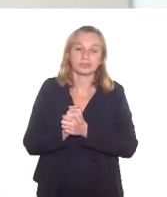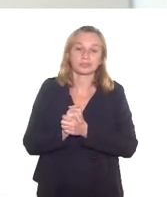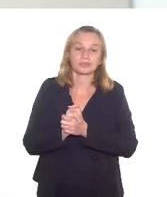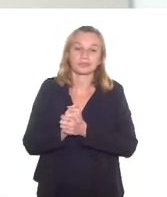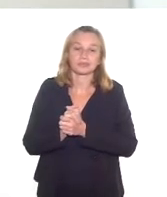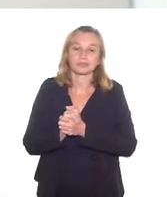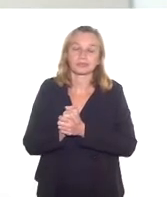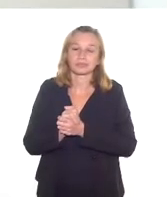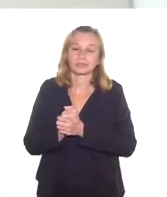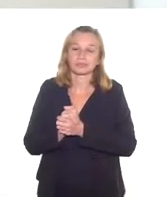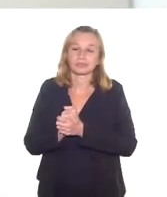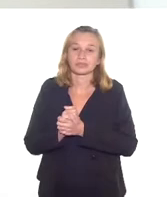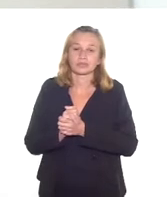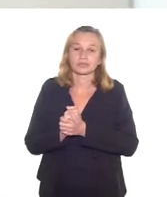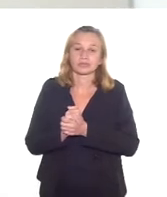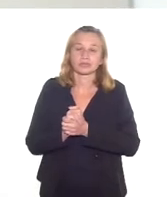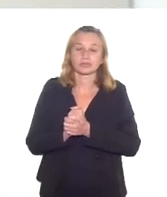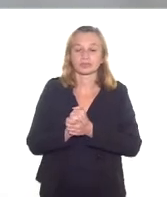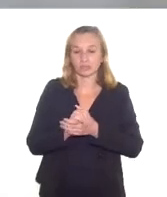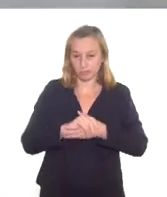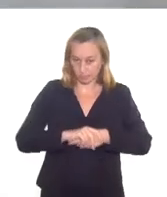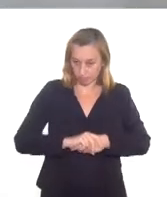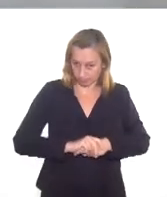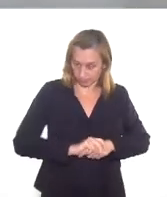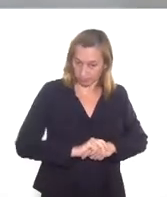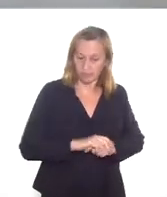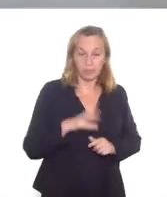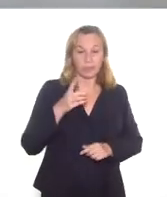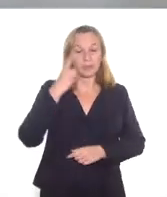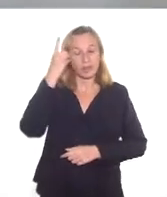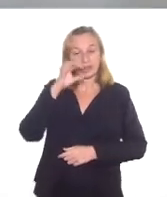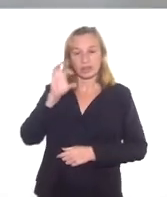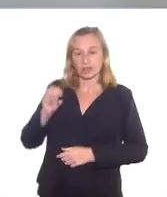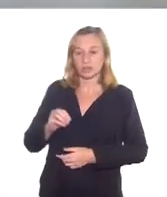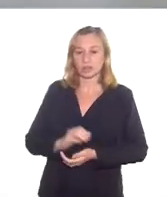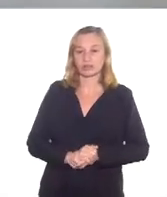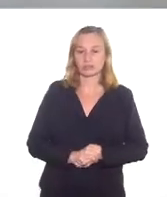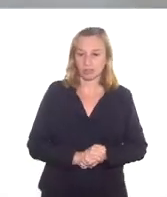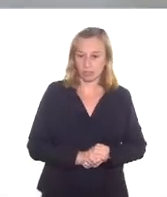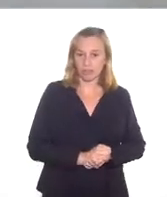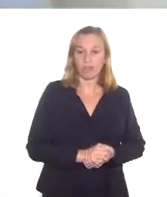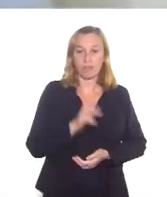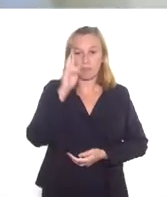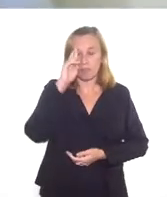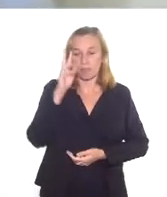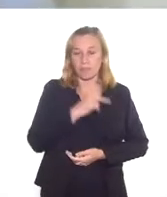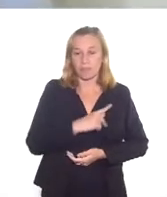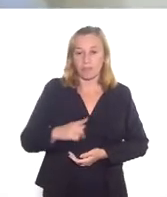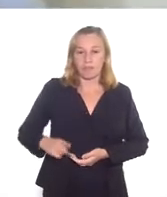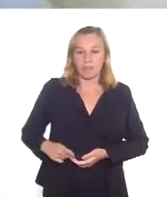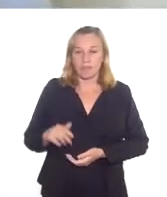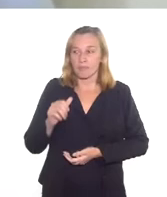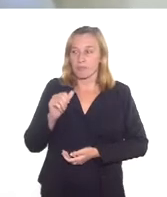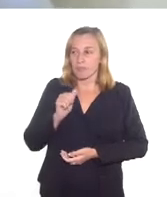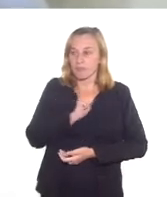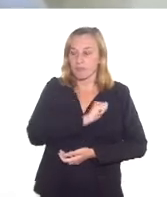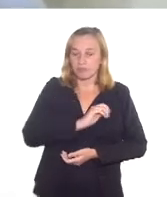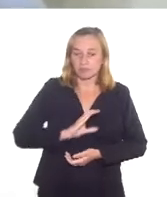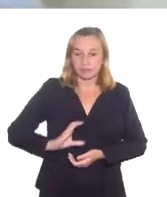tombamento para ver a escola Cícero Pena. Deputado autor, deputado Dionísio Lins. Senhor presidente André